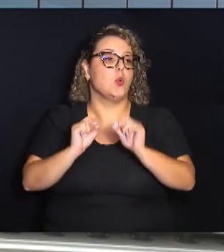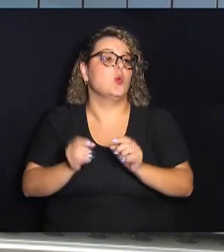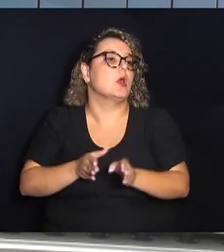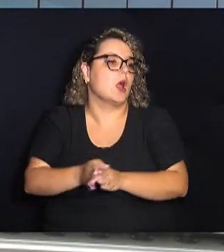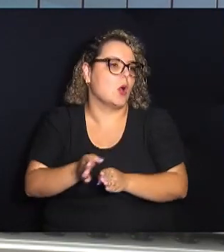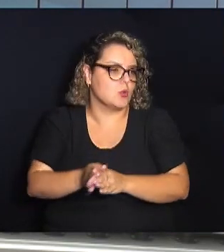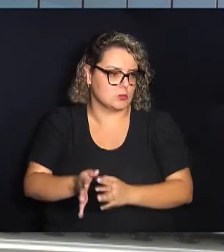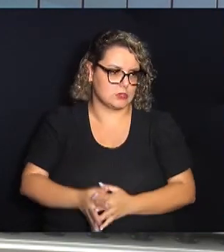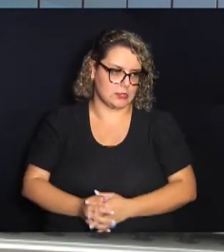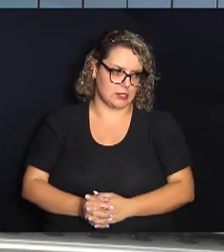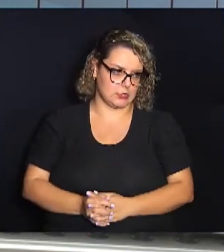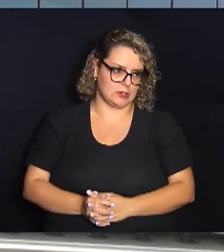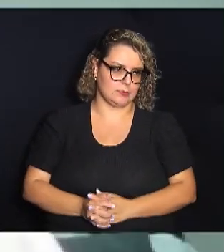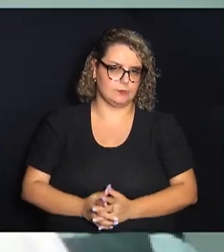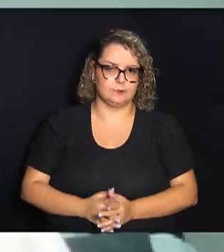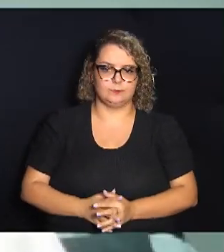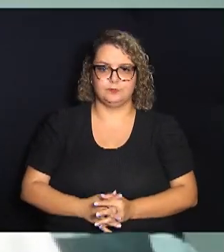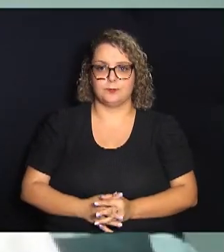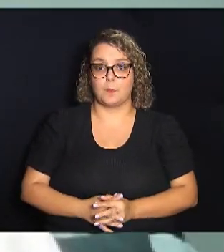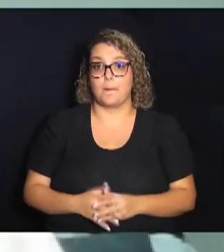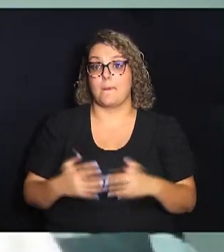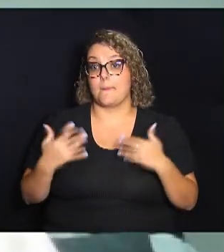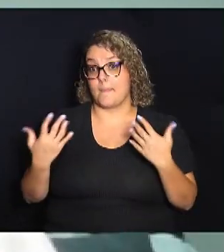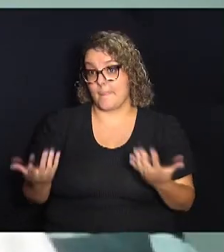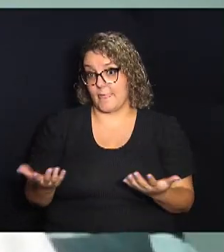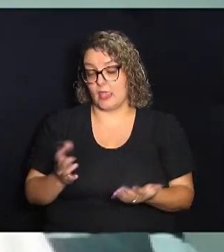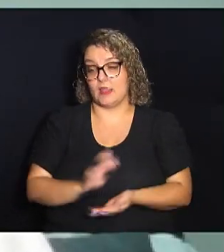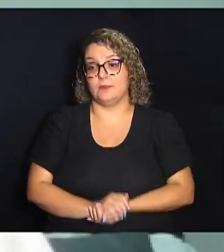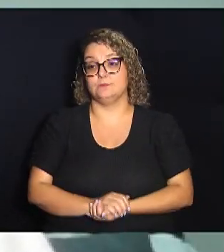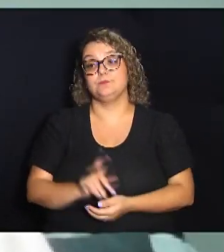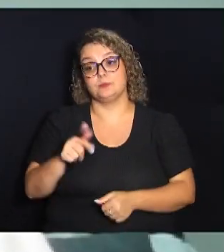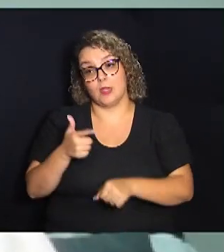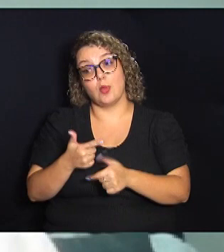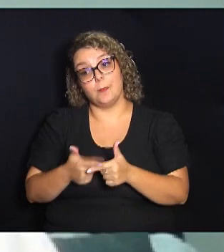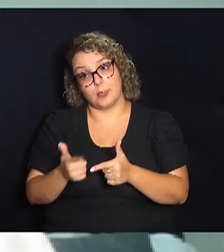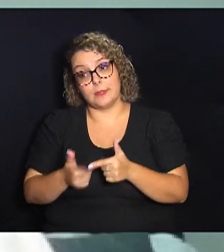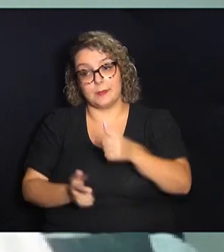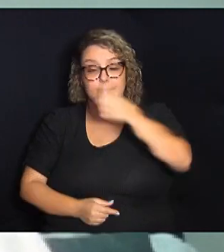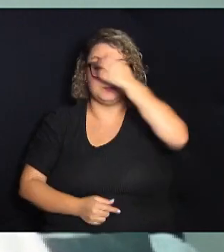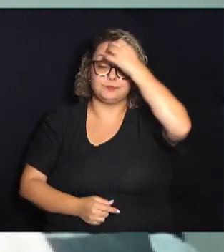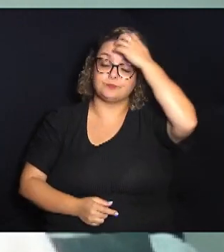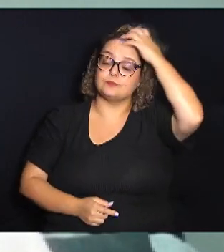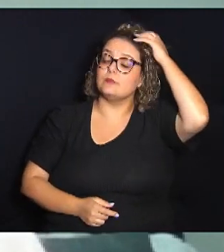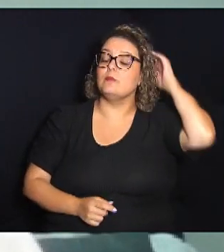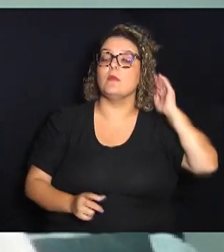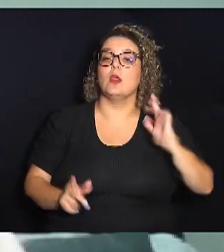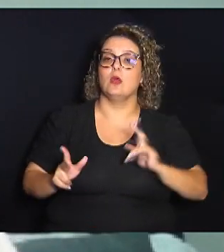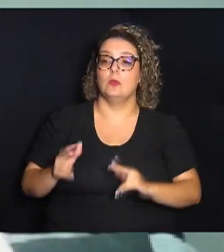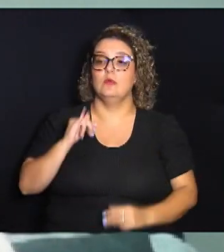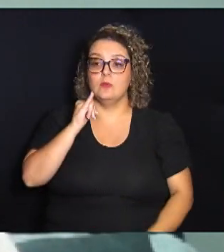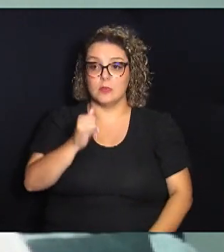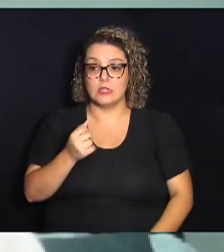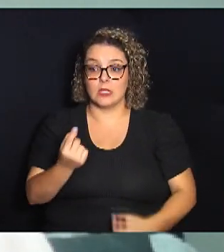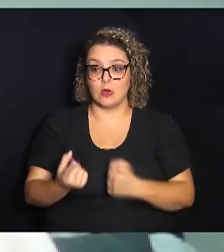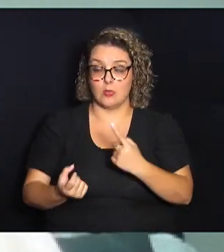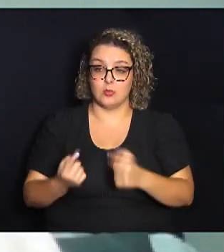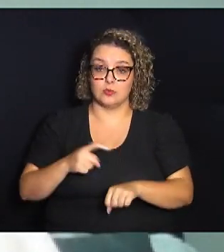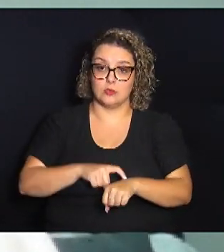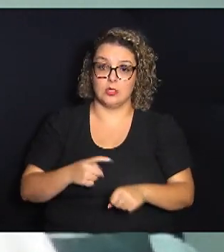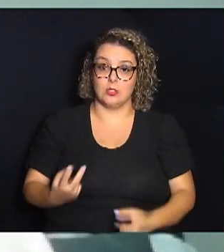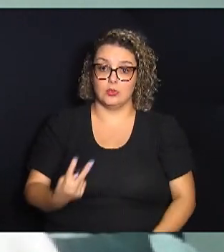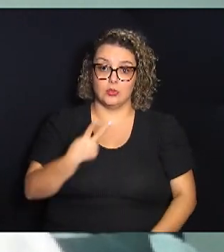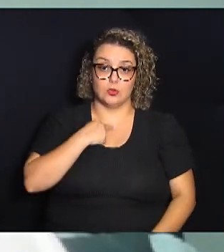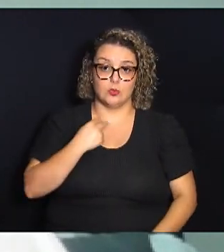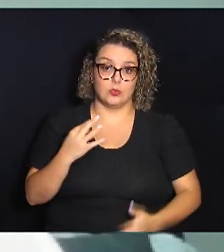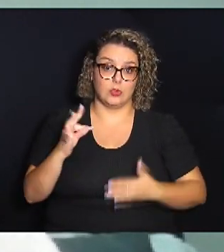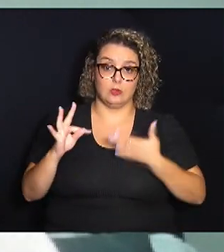recomendaria? Bom, aí é um problema. Realmente, como a gente falou, existem situações que a gente não pode fazer